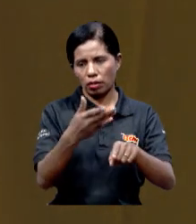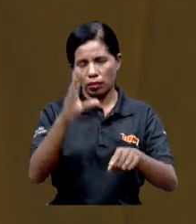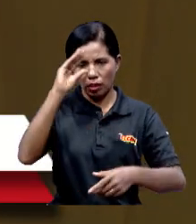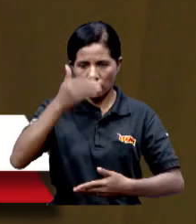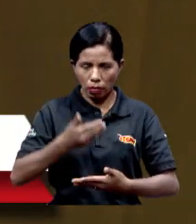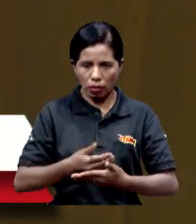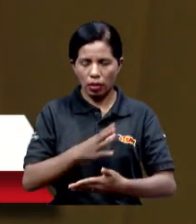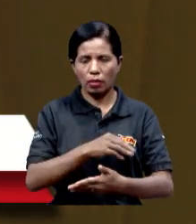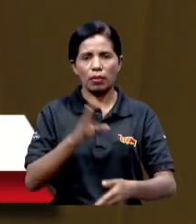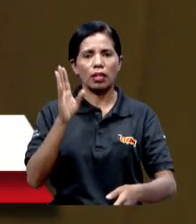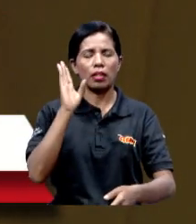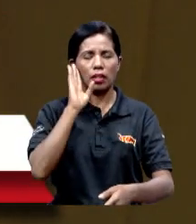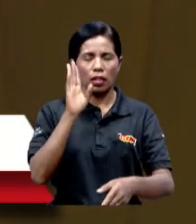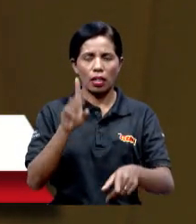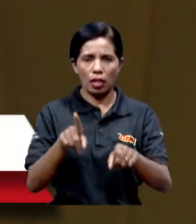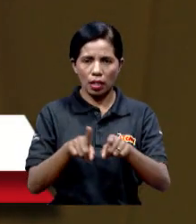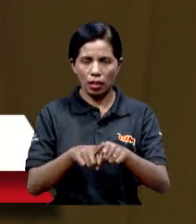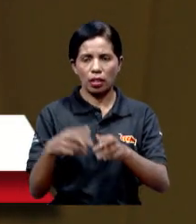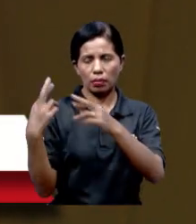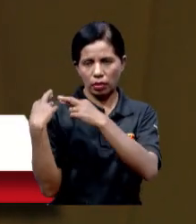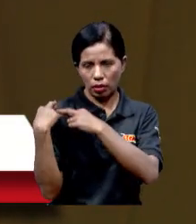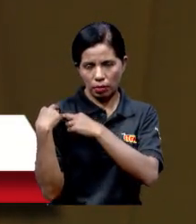alen responsável pai institut sa ne